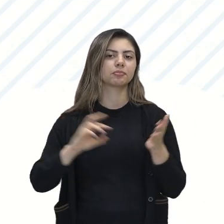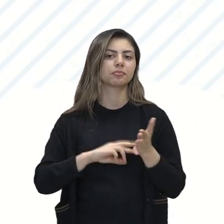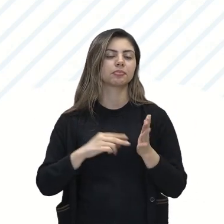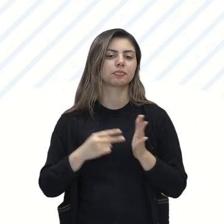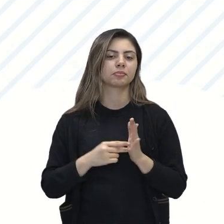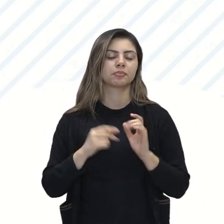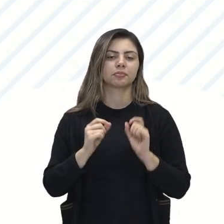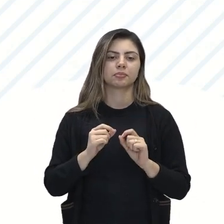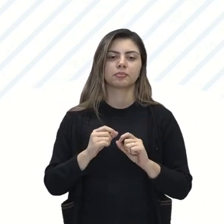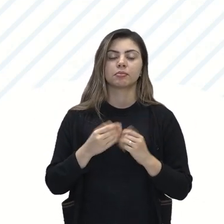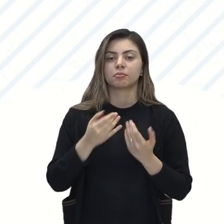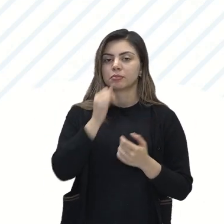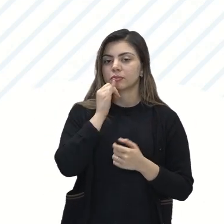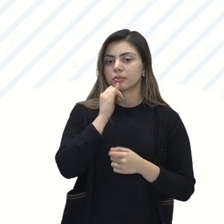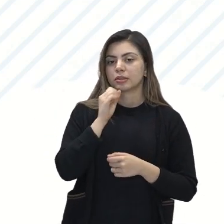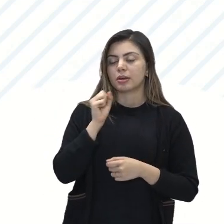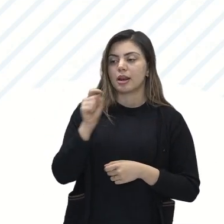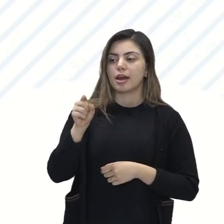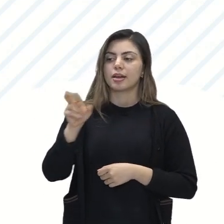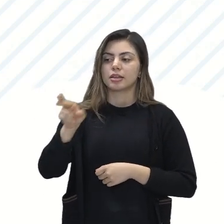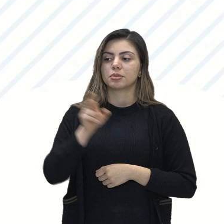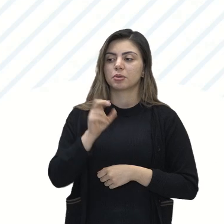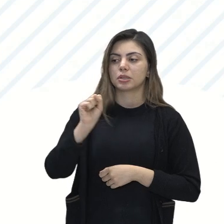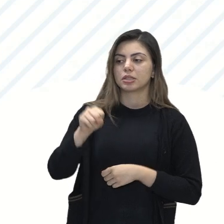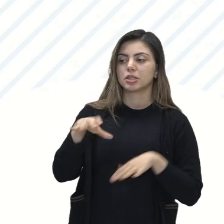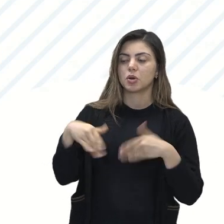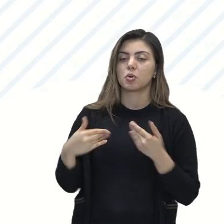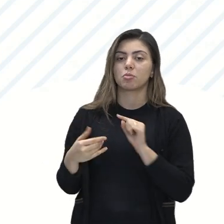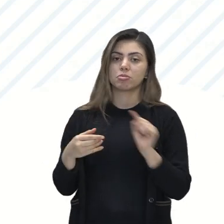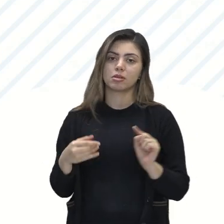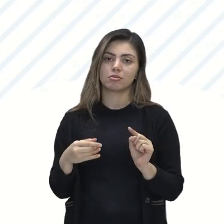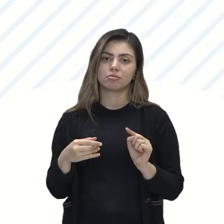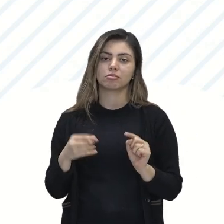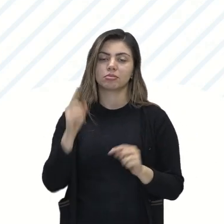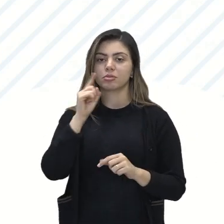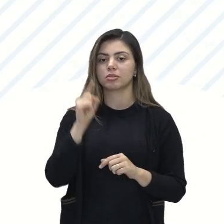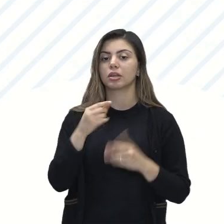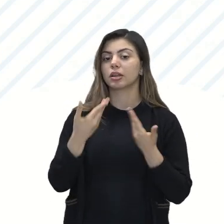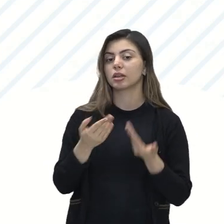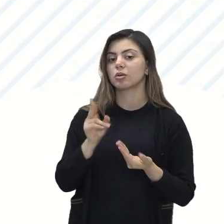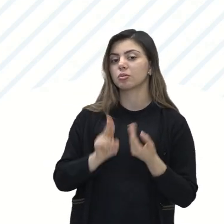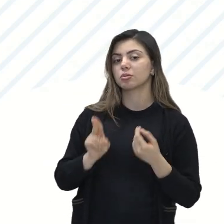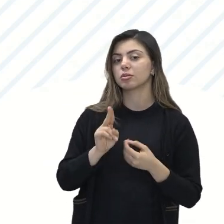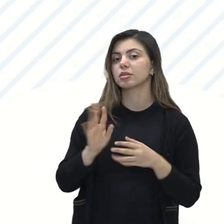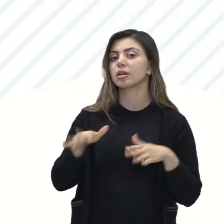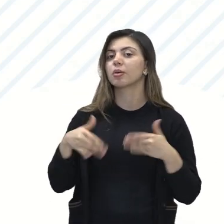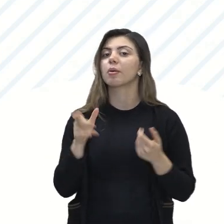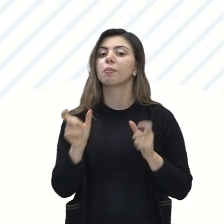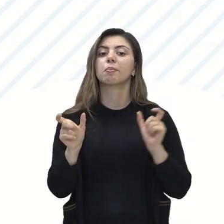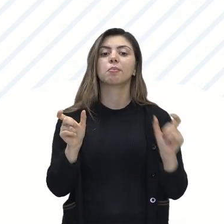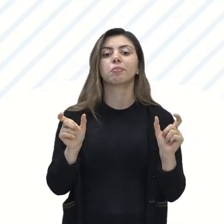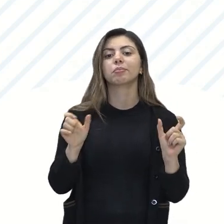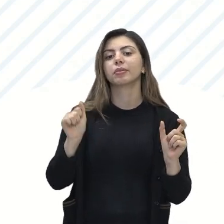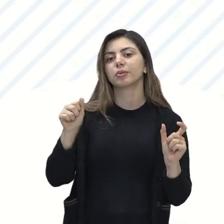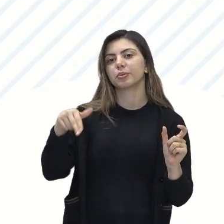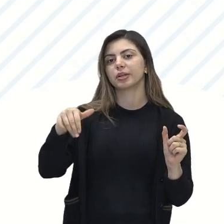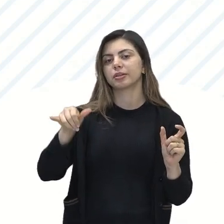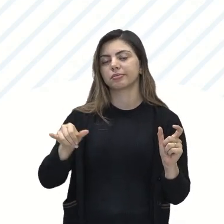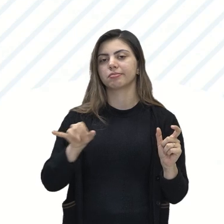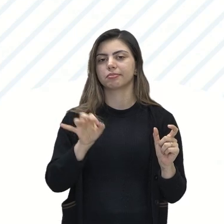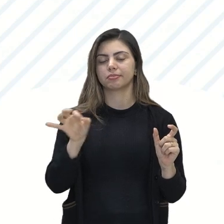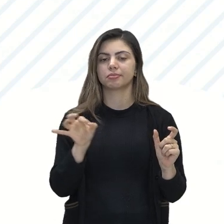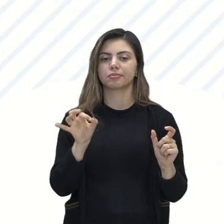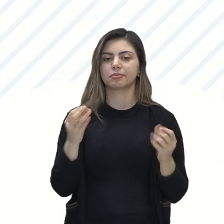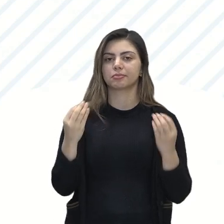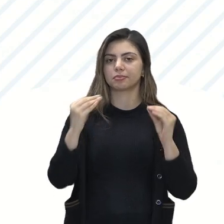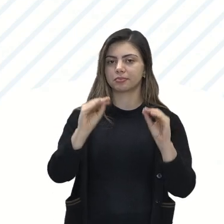perguntas que eu não sei se a resposta vai ser sim ou não, eu uso o que? Some or any? Uso o any. Do you need any